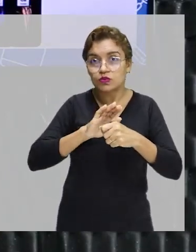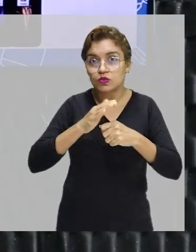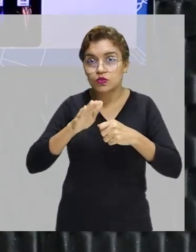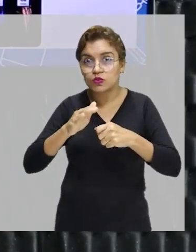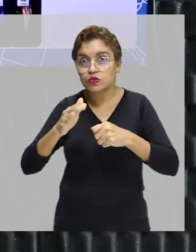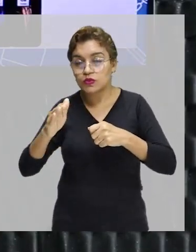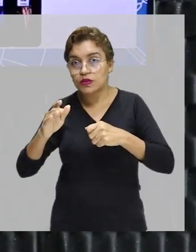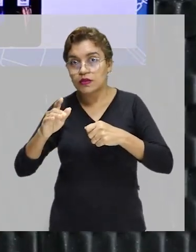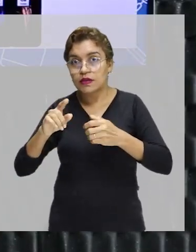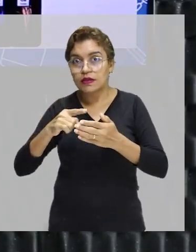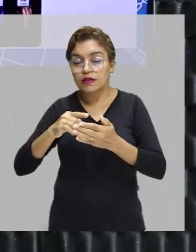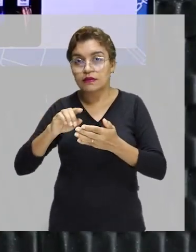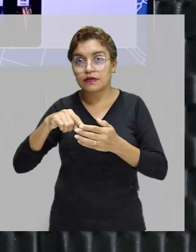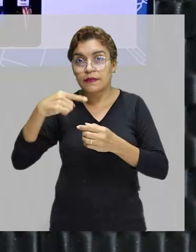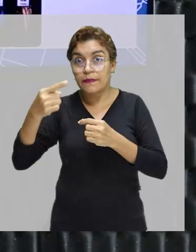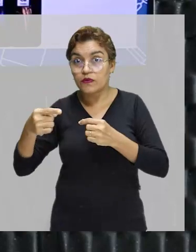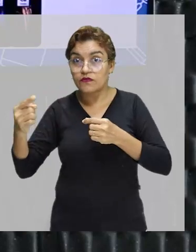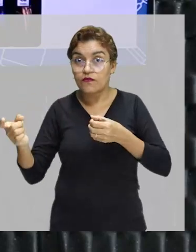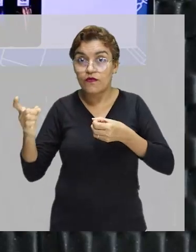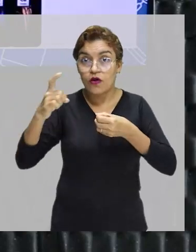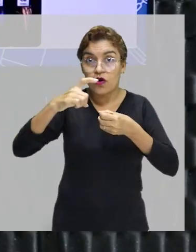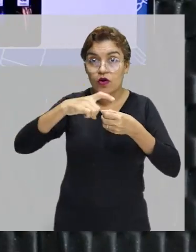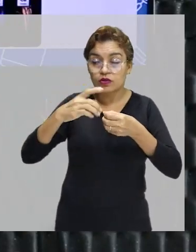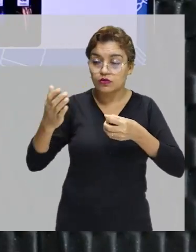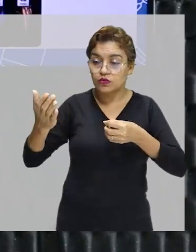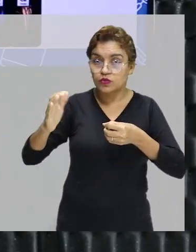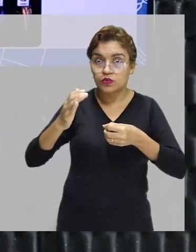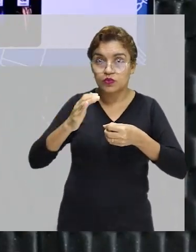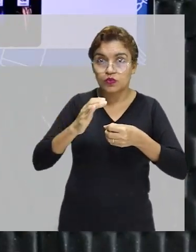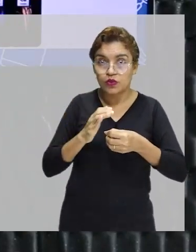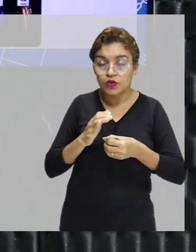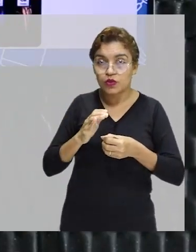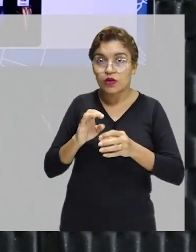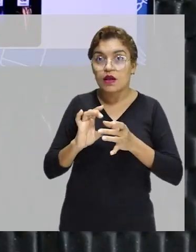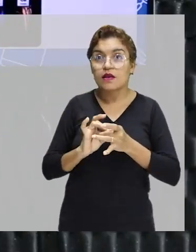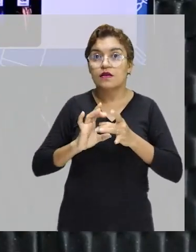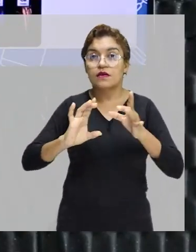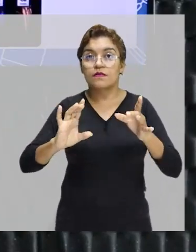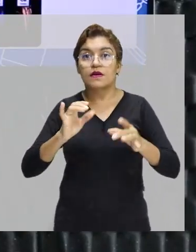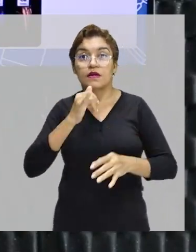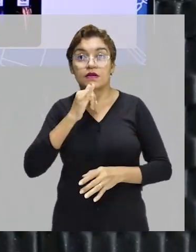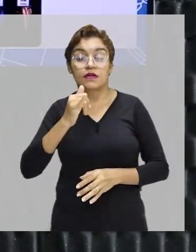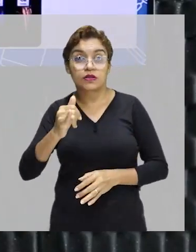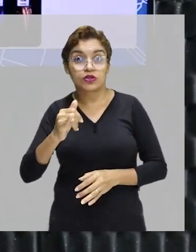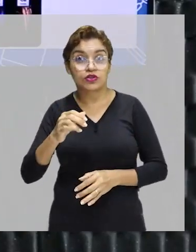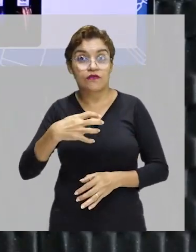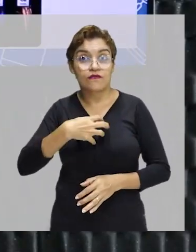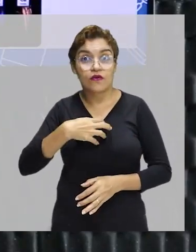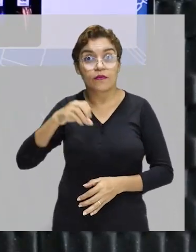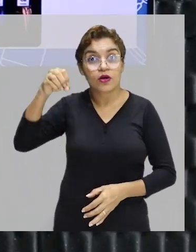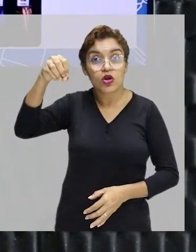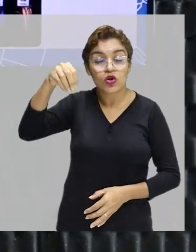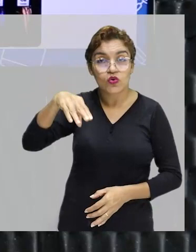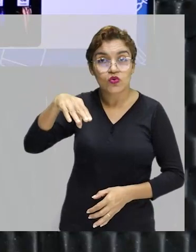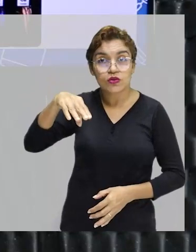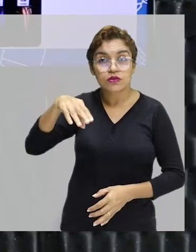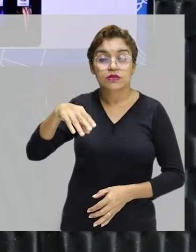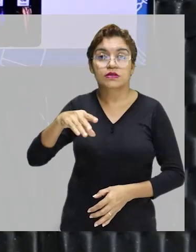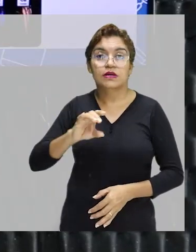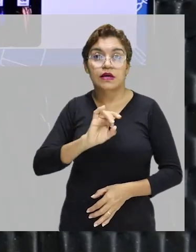camada mais interna, liberam energia na forma de luz. Cada metal tem emissão de luz